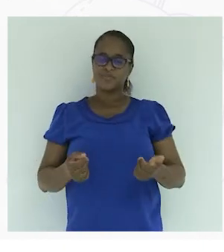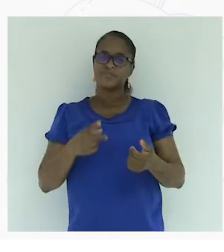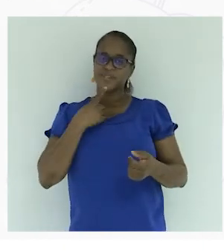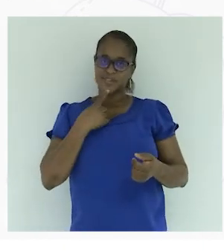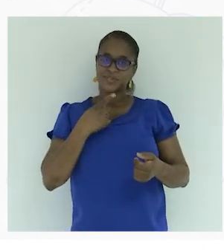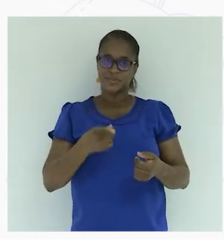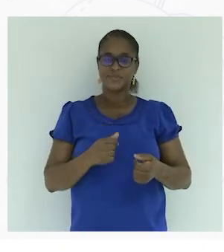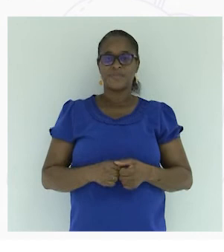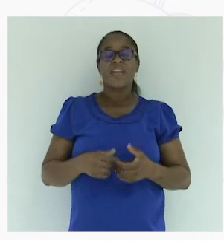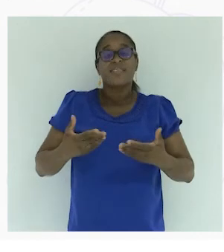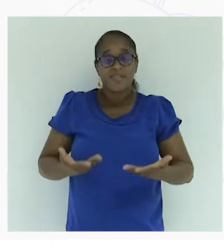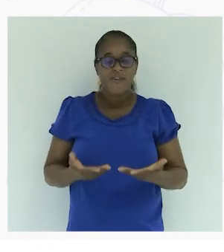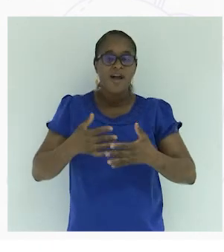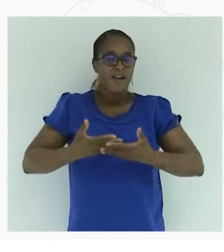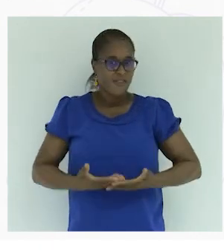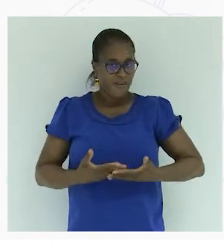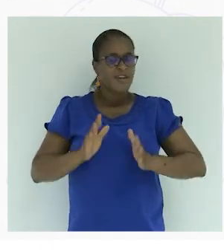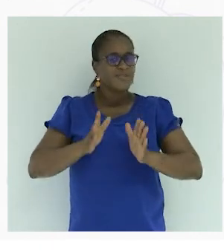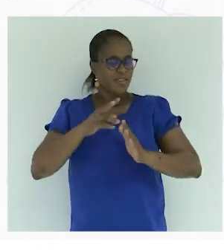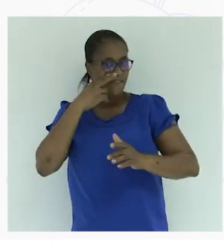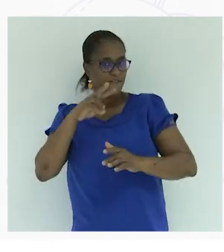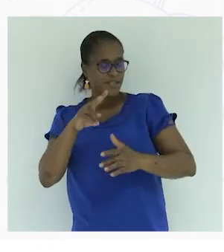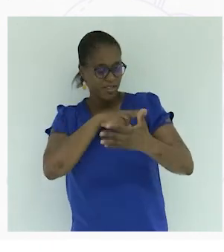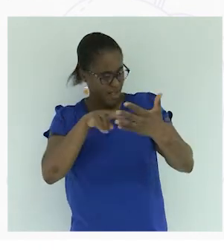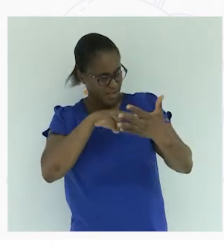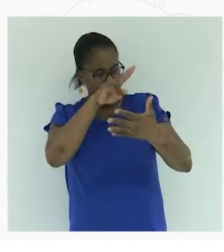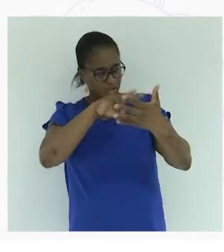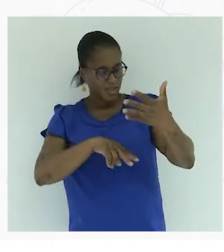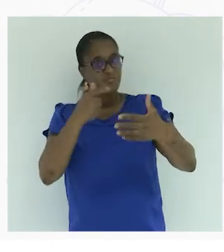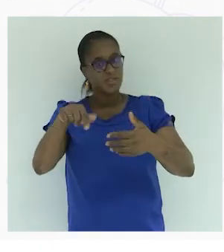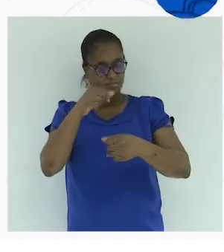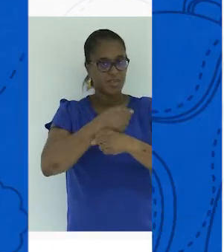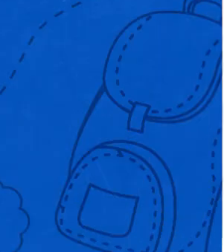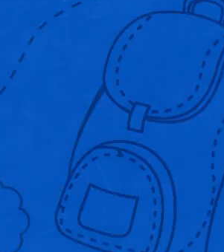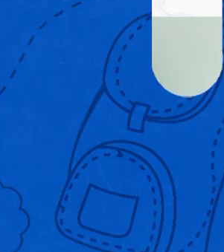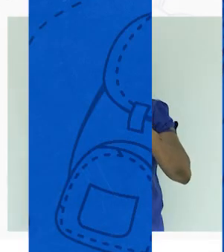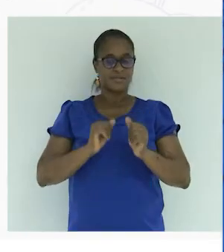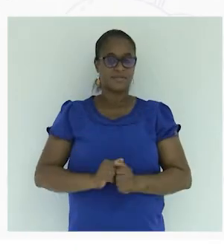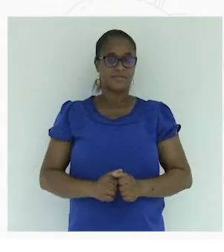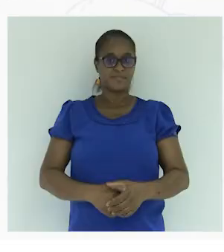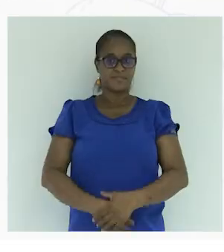certo? Então, agora que já vimos o texto, temos TPC.